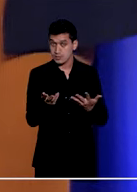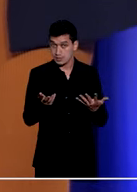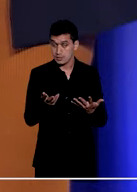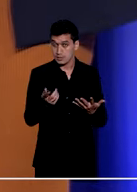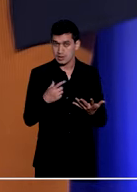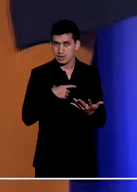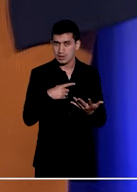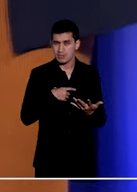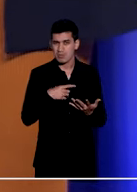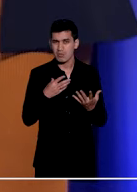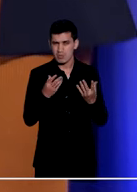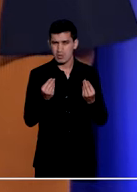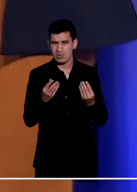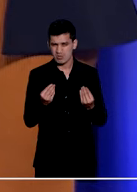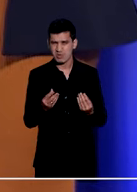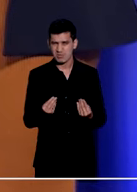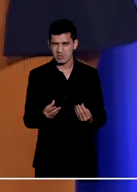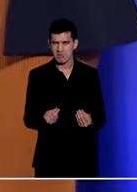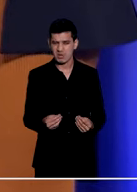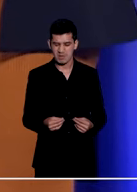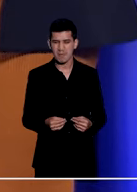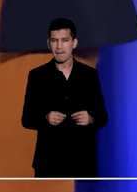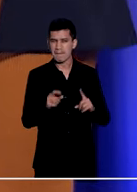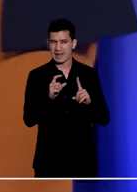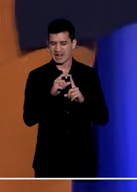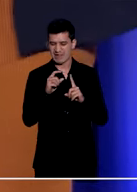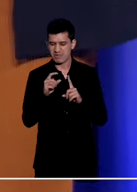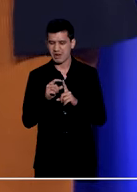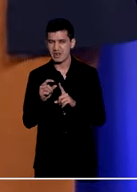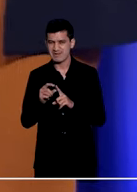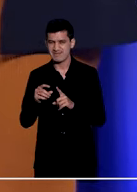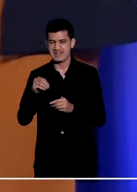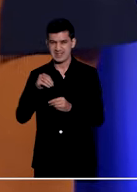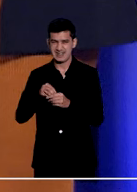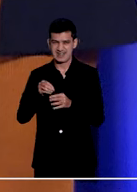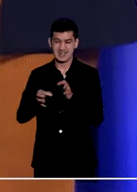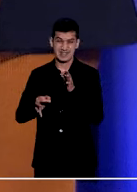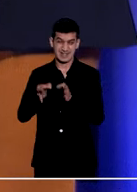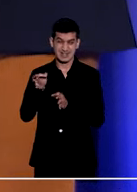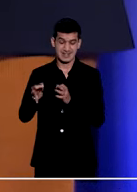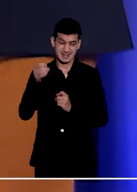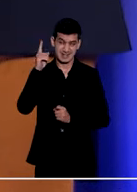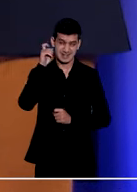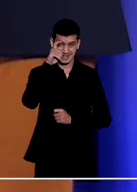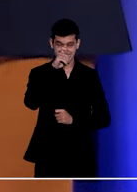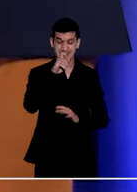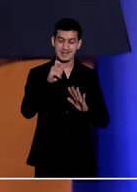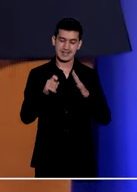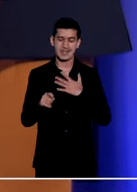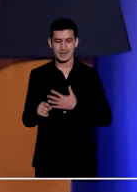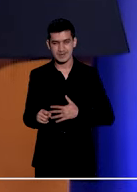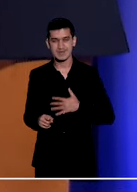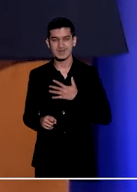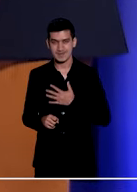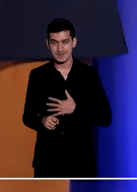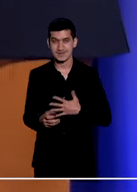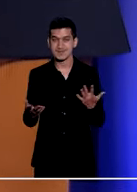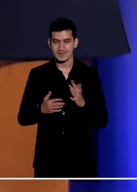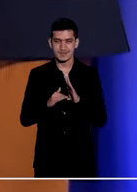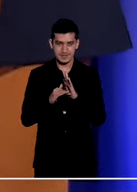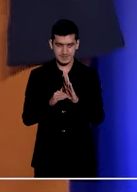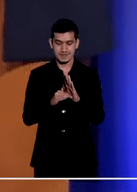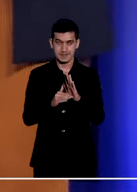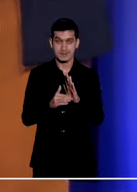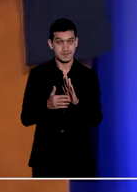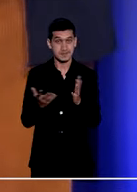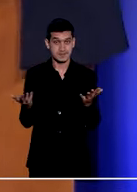um tantão de juridi qus não é mesmo dá até nó na cabeça Calma calma vamos te ajudar vem